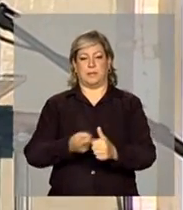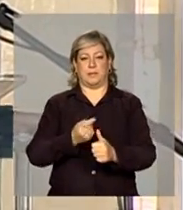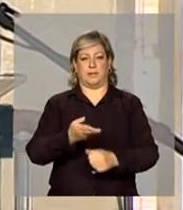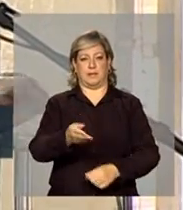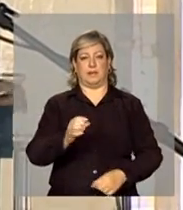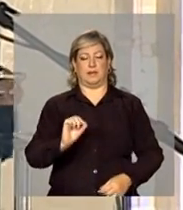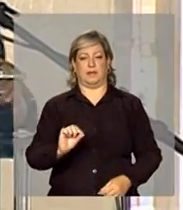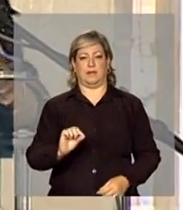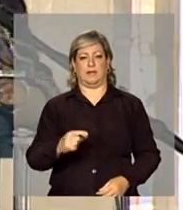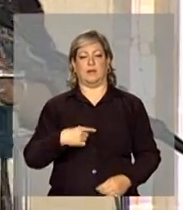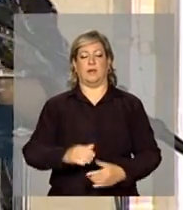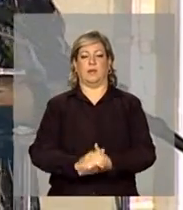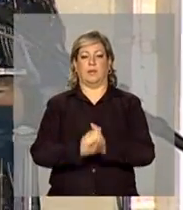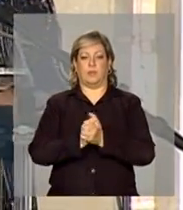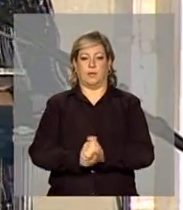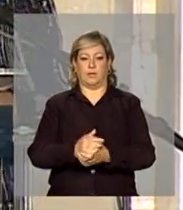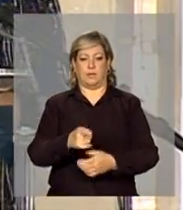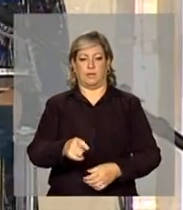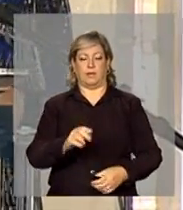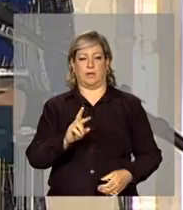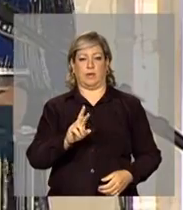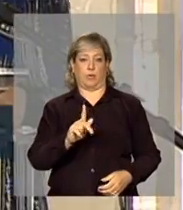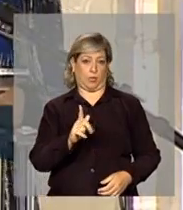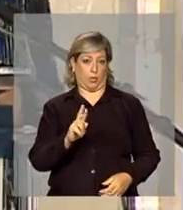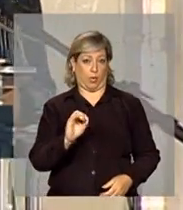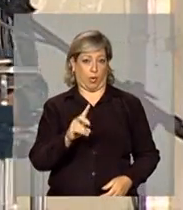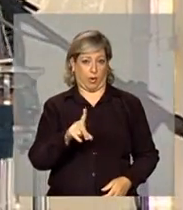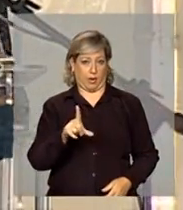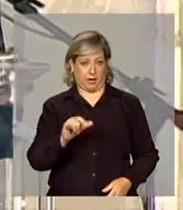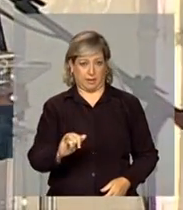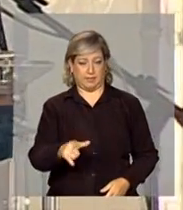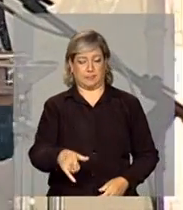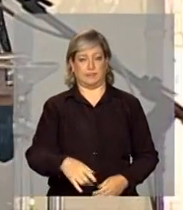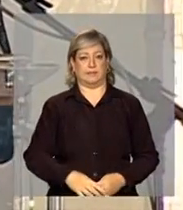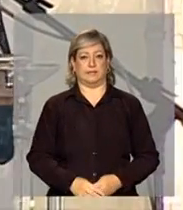Grolli. Vou cumprimentar o Dilvo Grolli